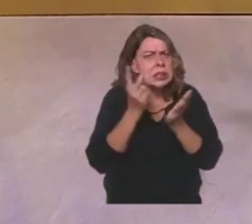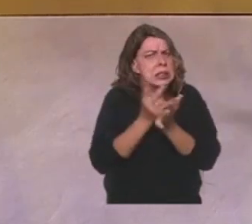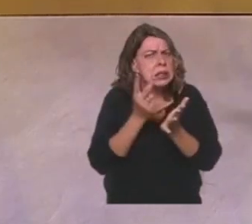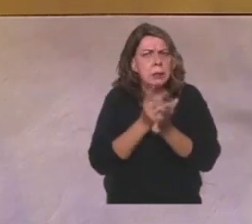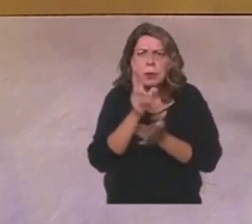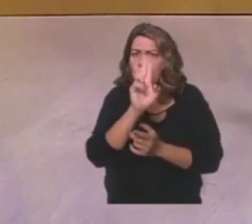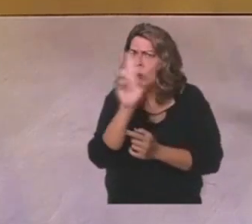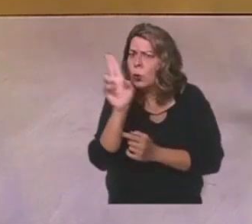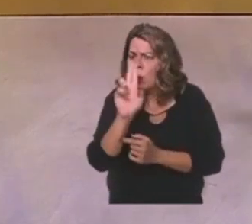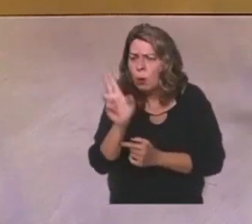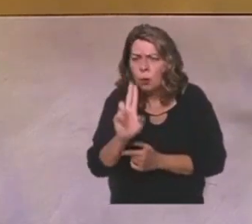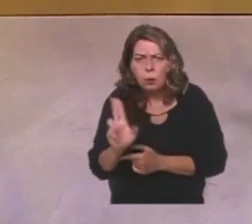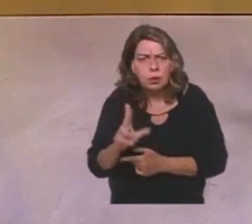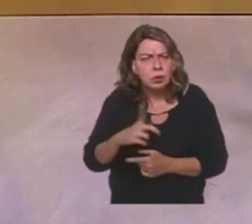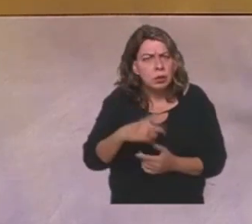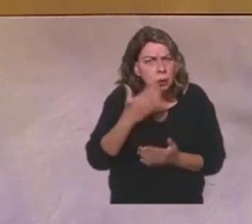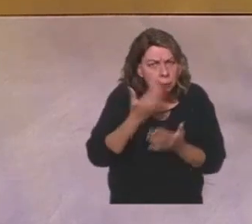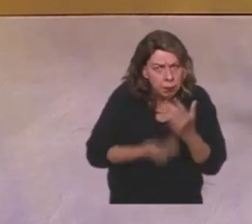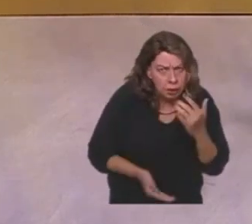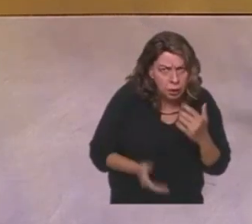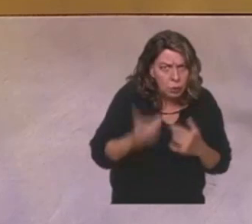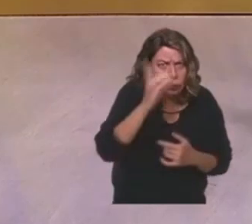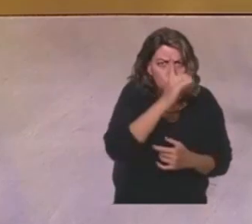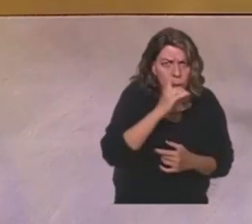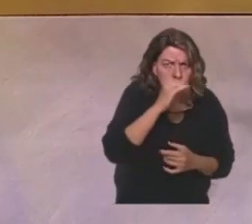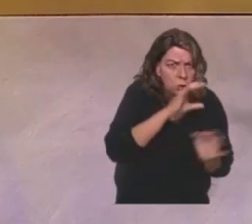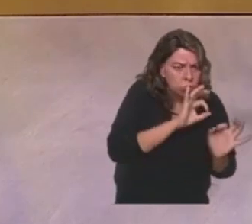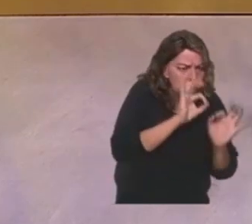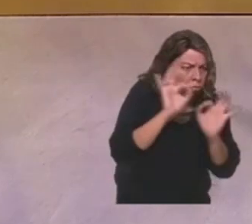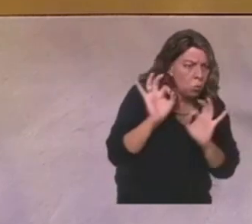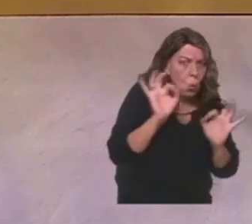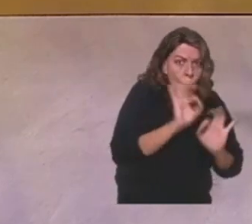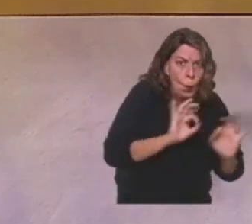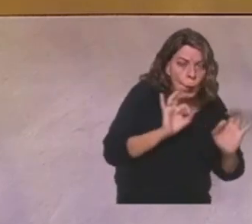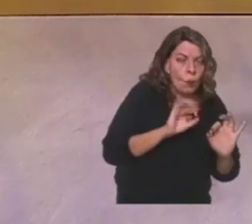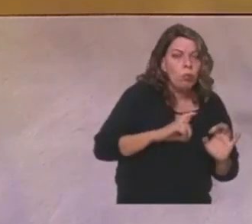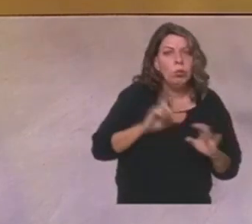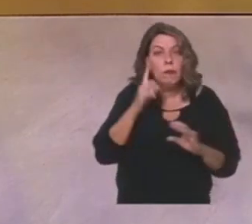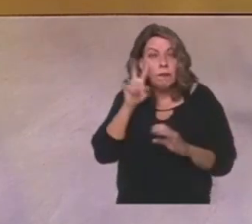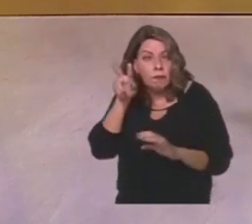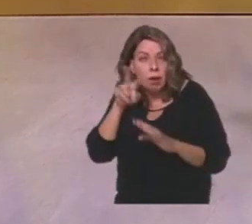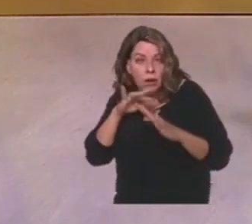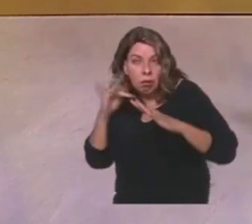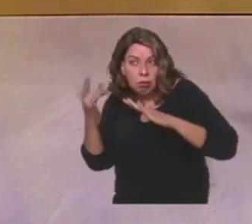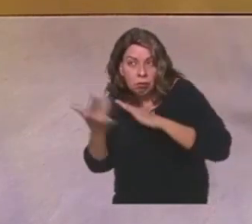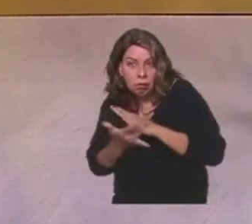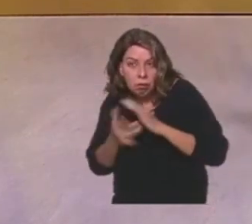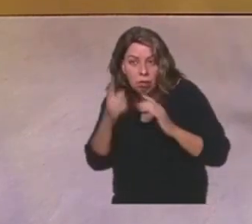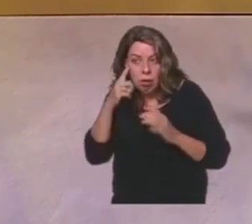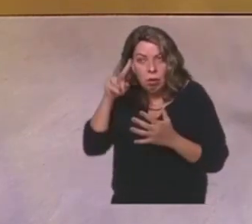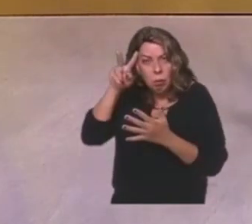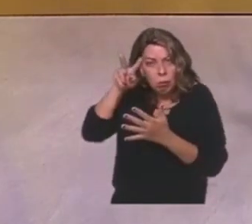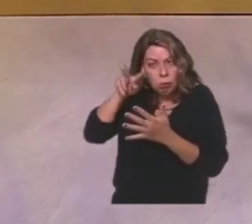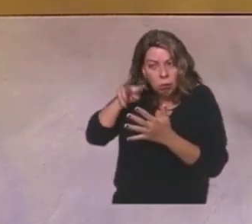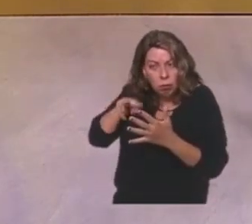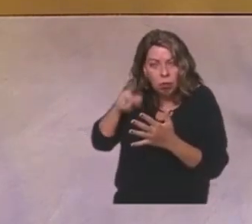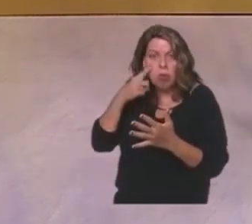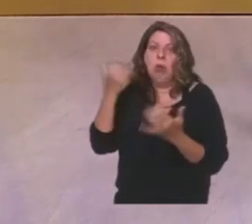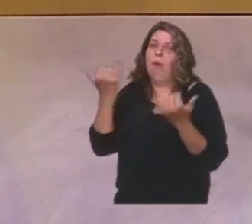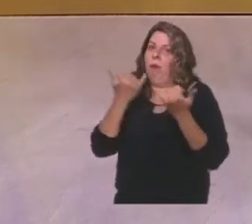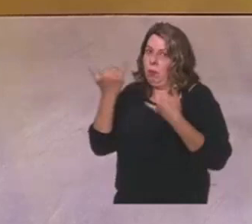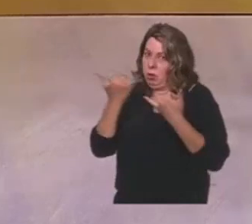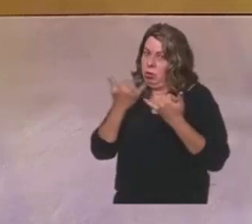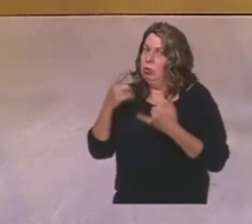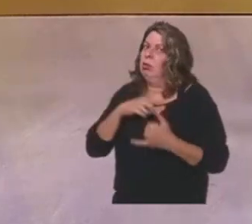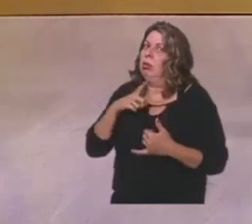Então, qualquer informação, perdeu o Caju Cap, quer dar uma olhadinha, olha nas redes sociais lá que tem as informações que